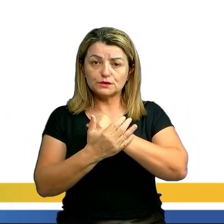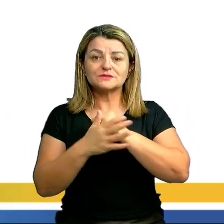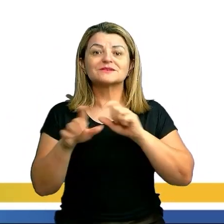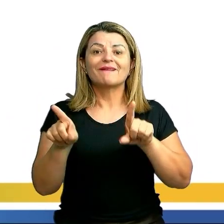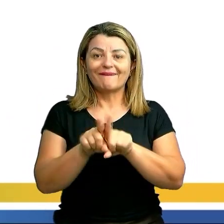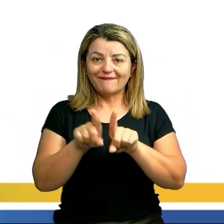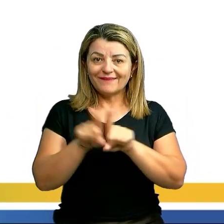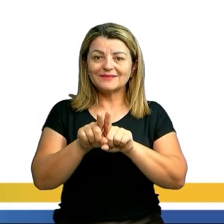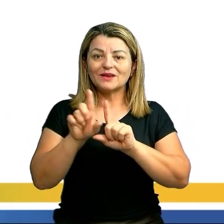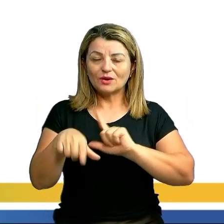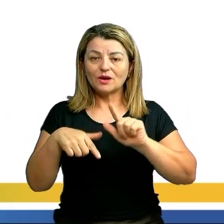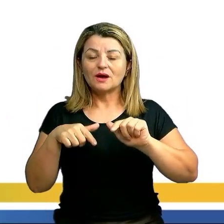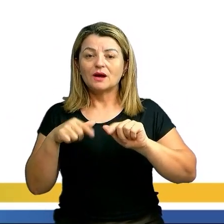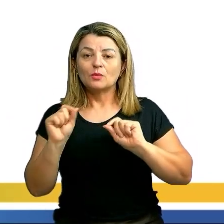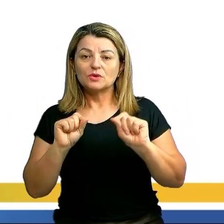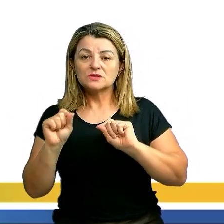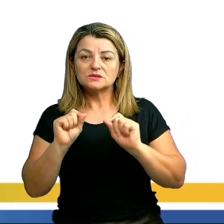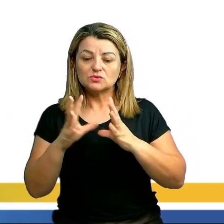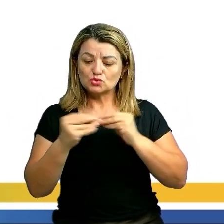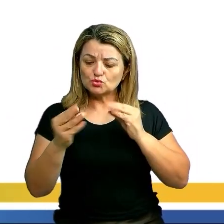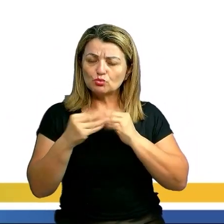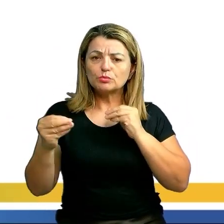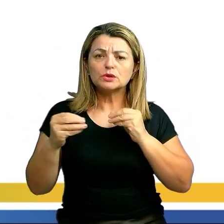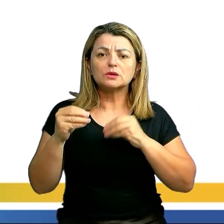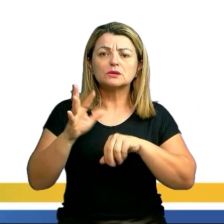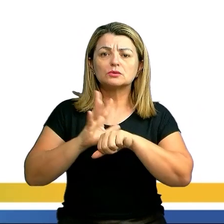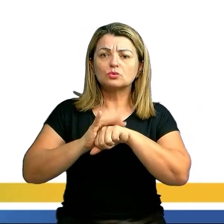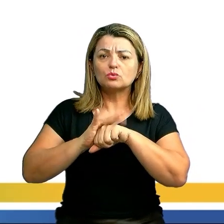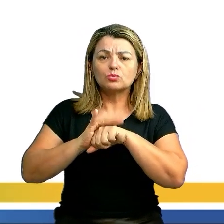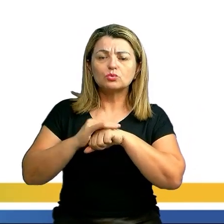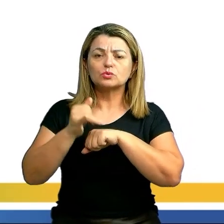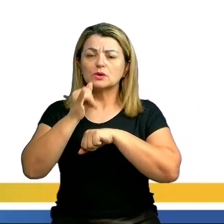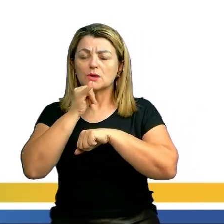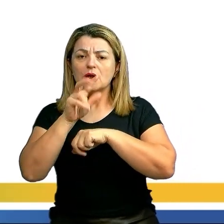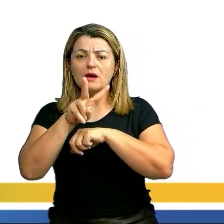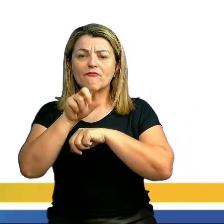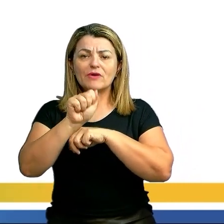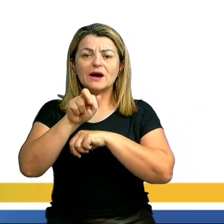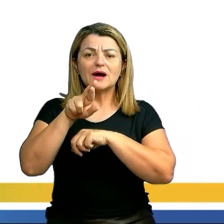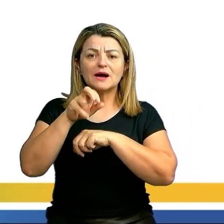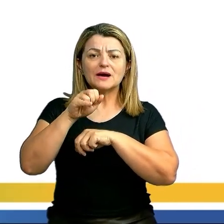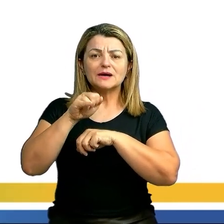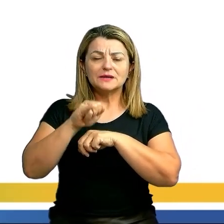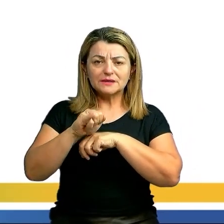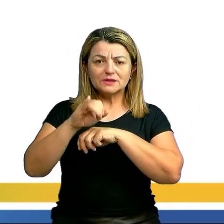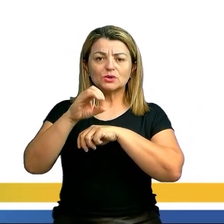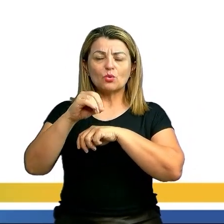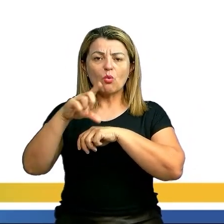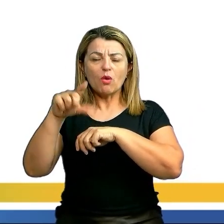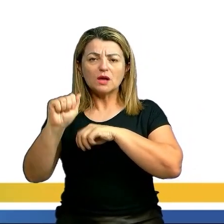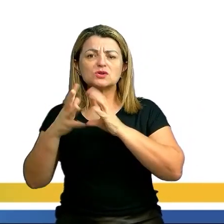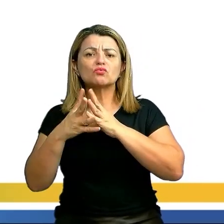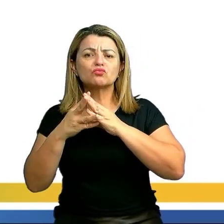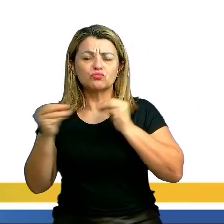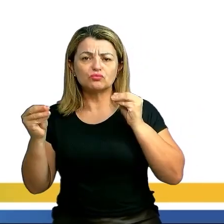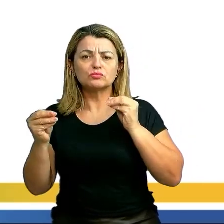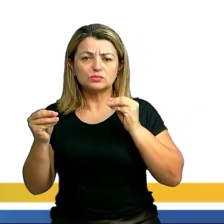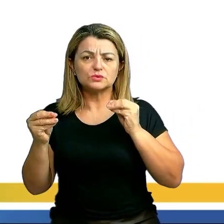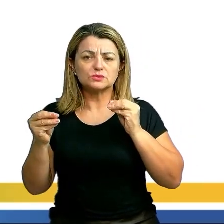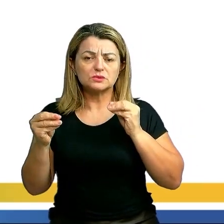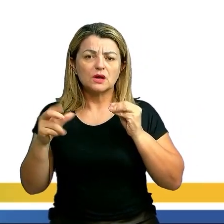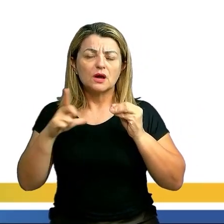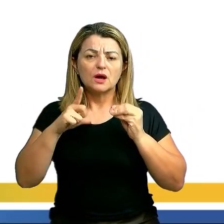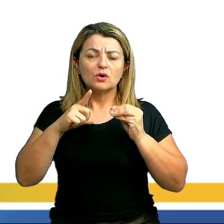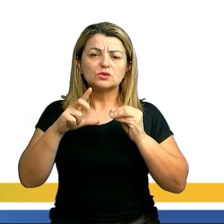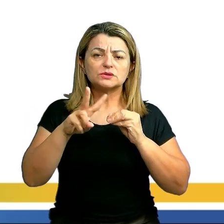dela. Questões de erradicação de doenças, por exemplo, como a varíola, que foi erradicada já. Né? Hoje nós temos a